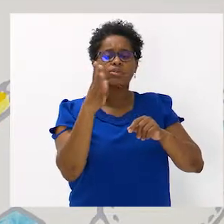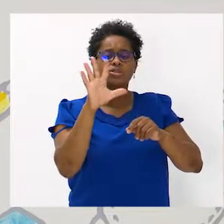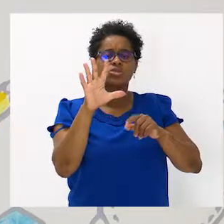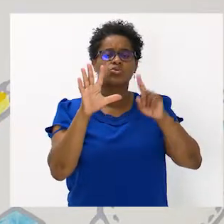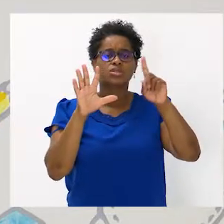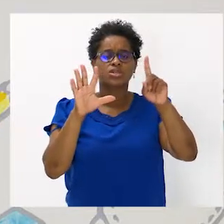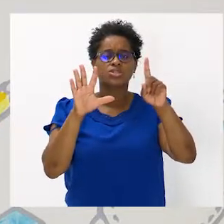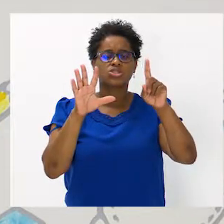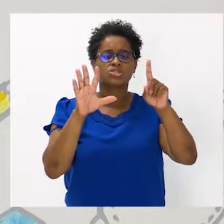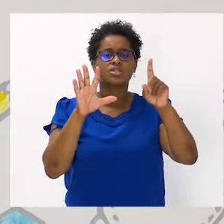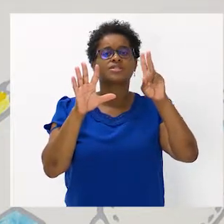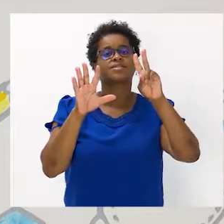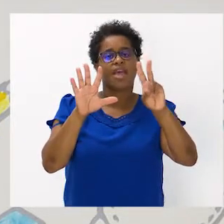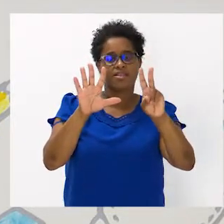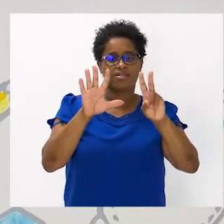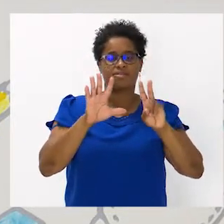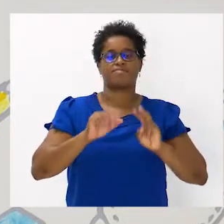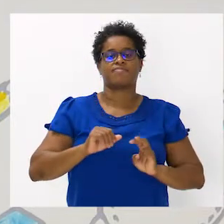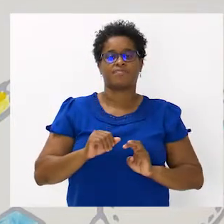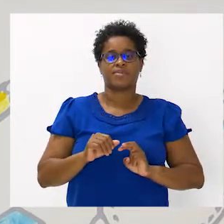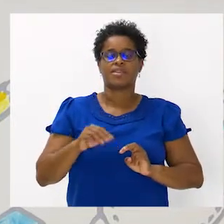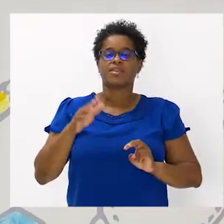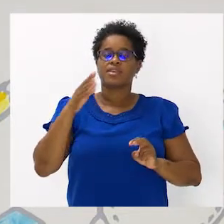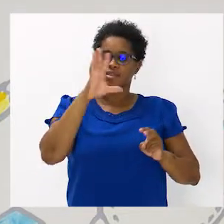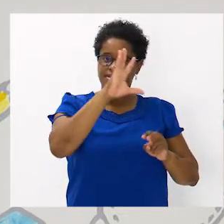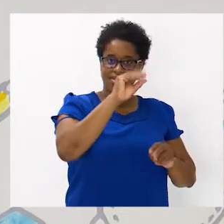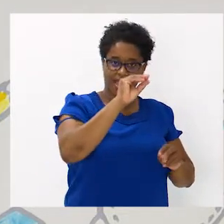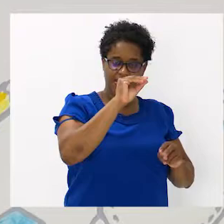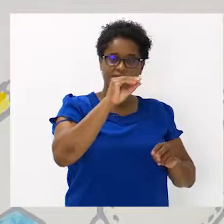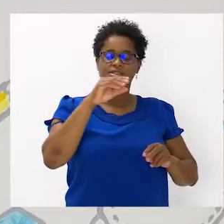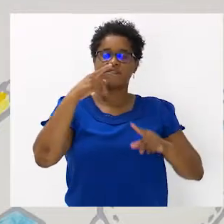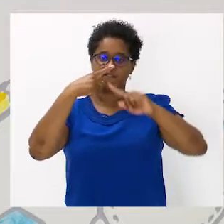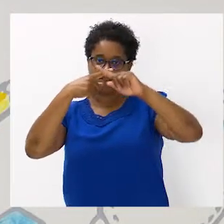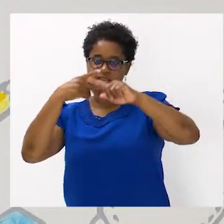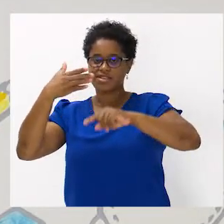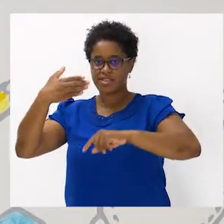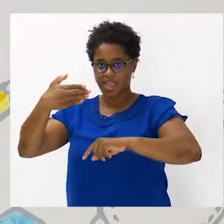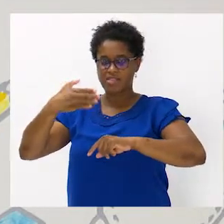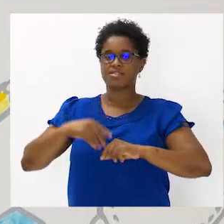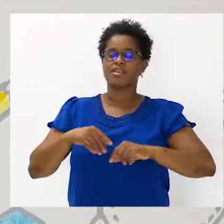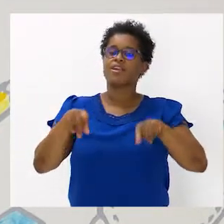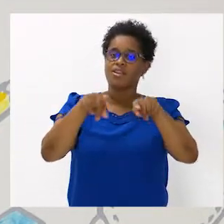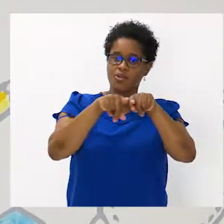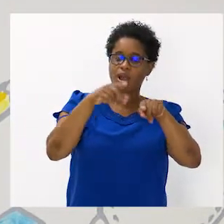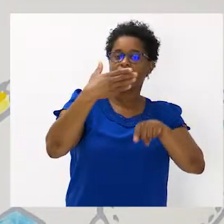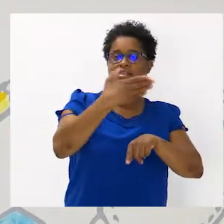3, 4, 5, 6, 7. Então, 10 vezes 7